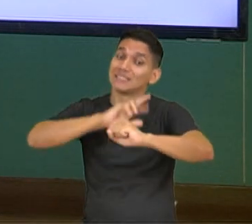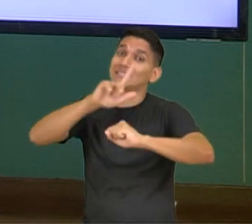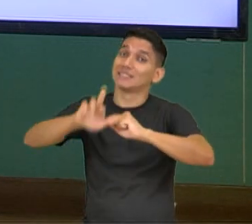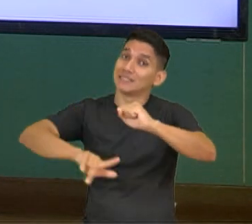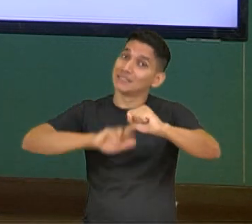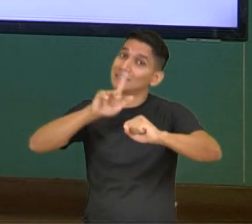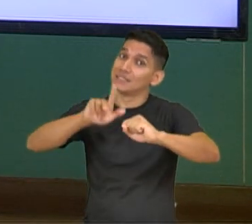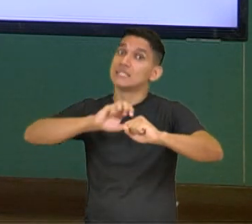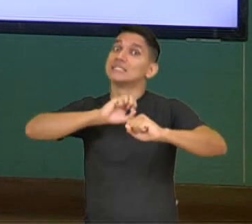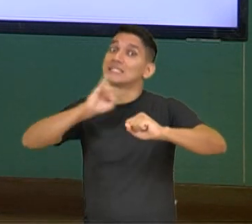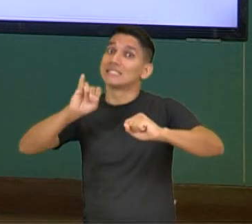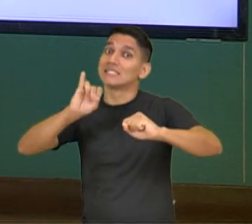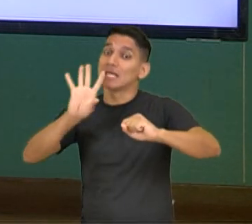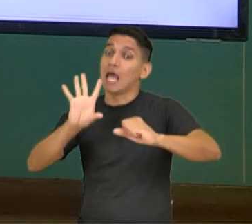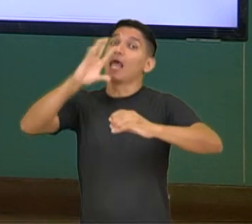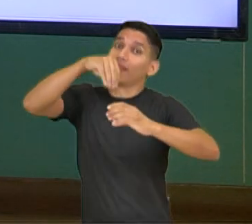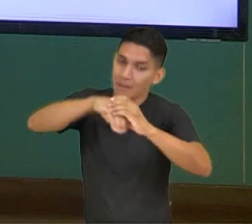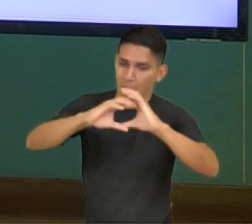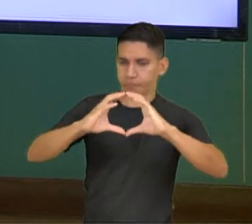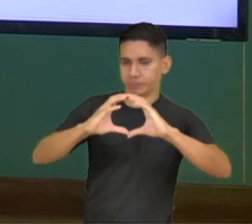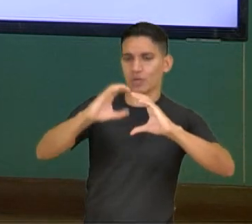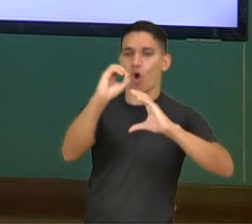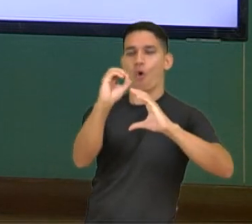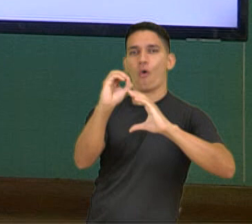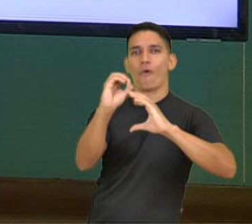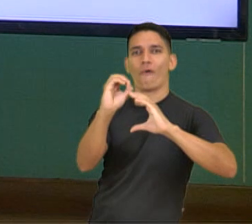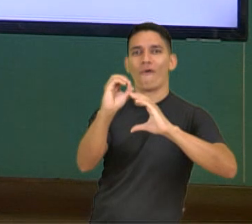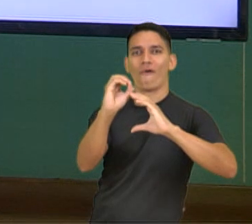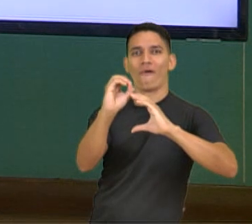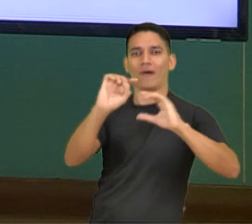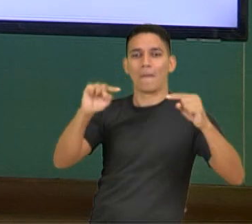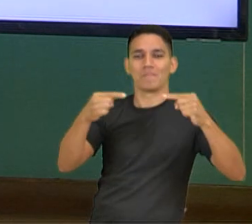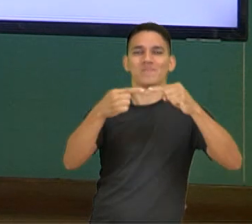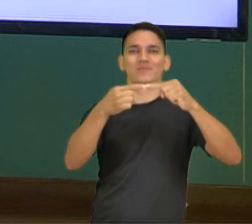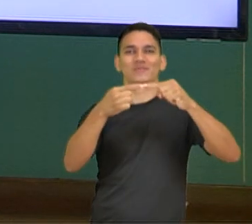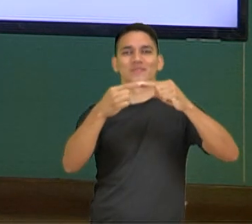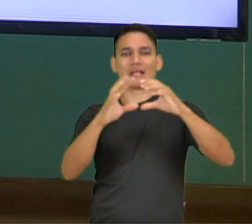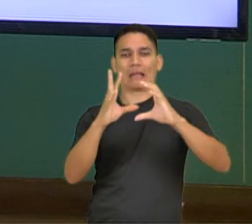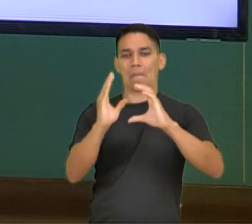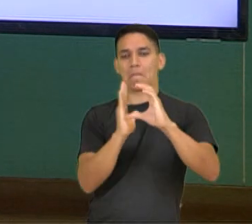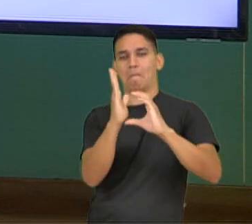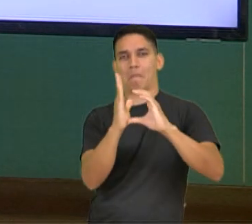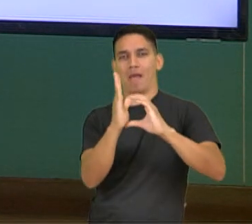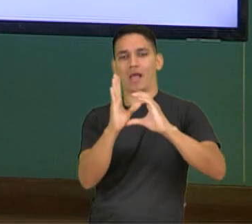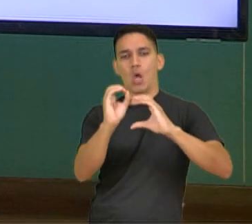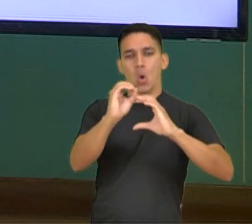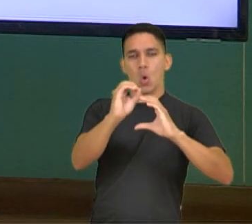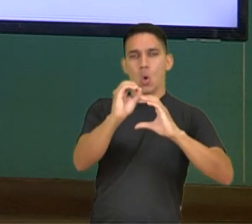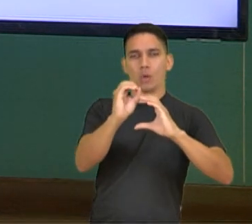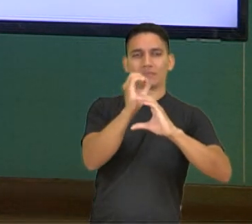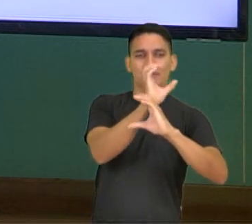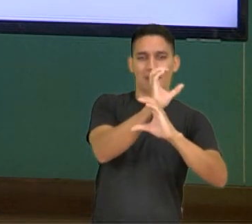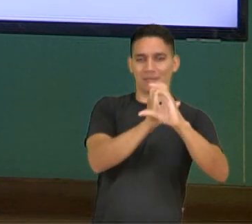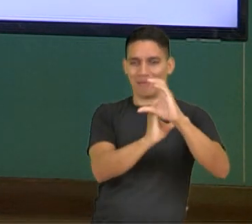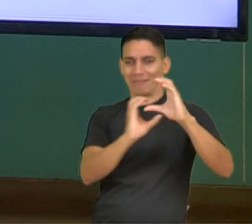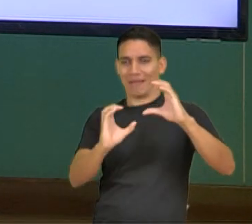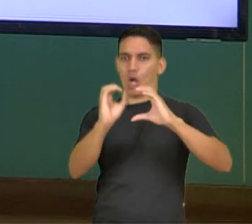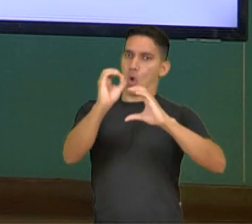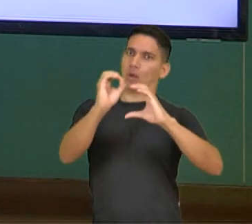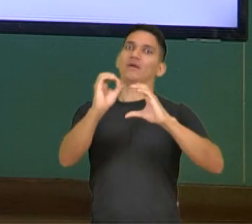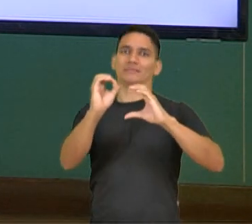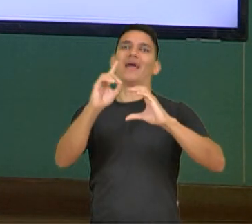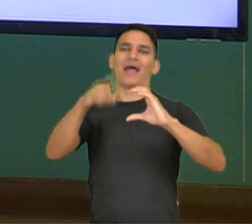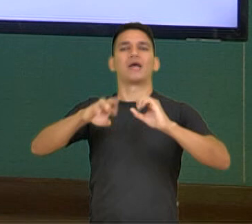heterocíclica se nós tivéssemos o oxigênio ligado entre 2 carbonos. Aí